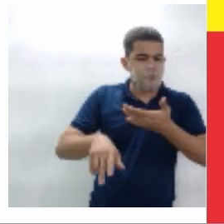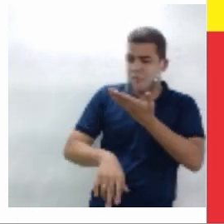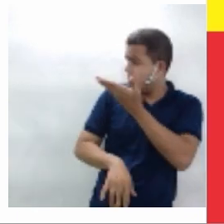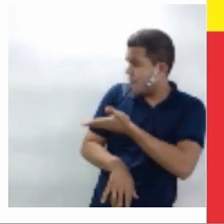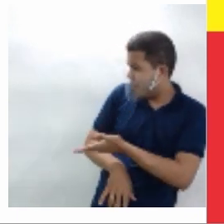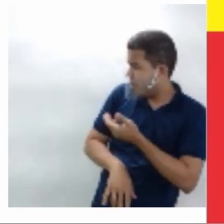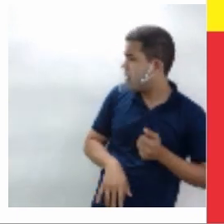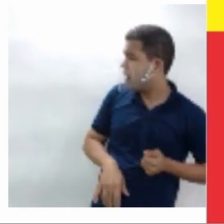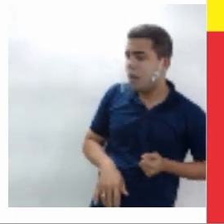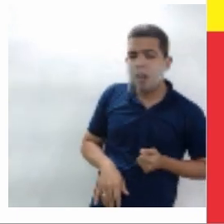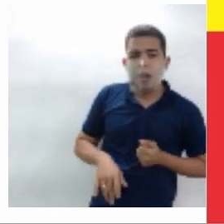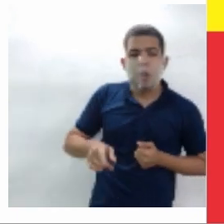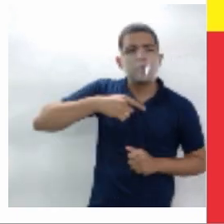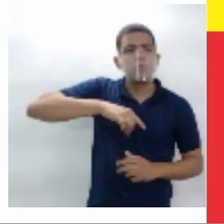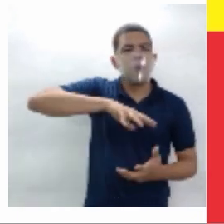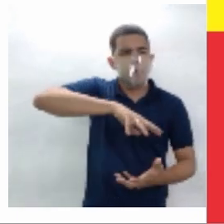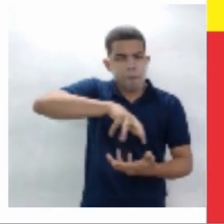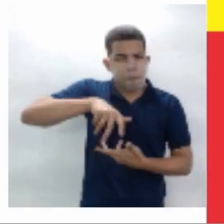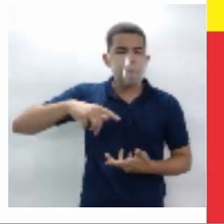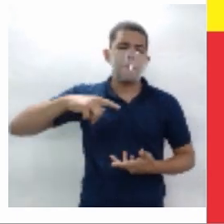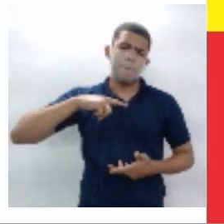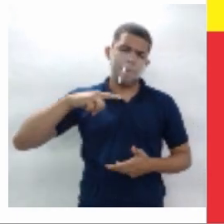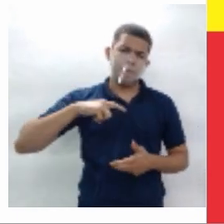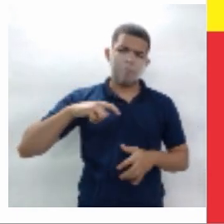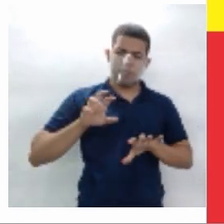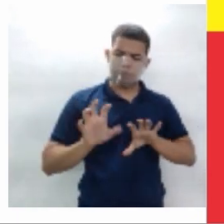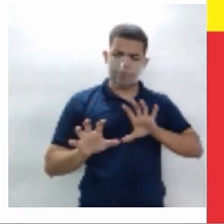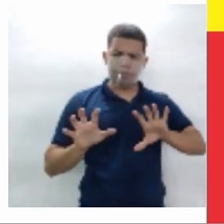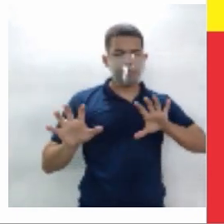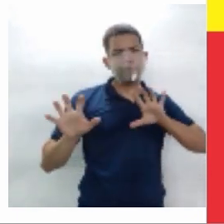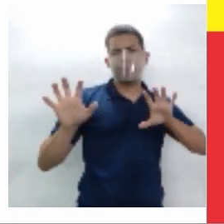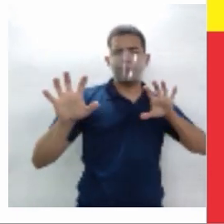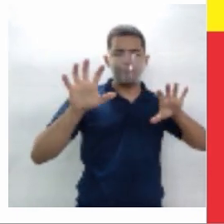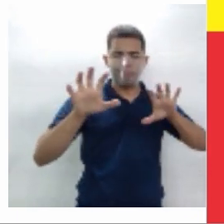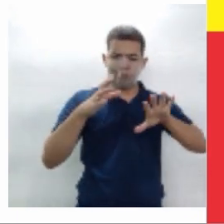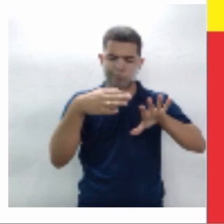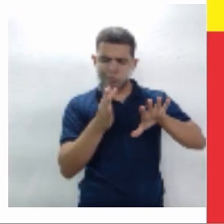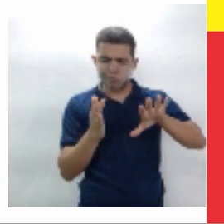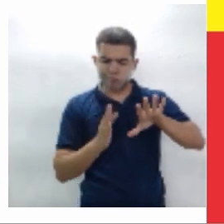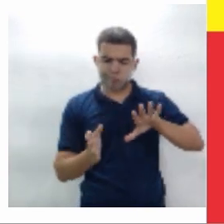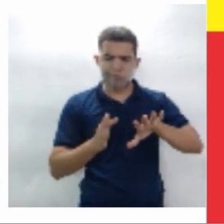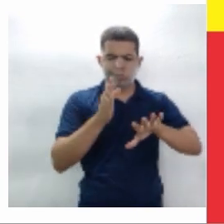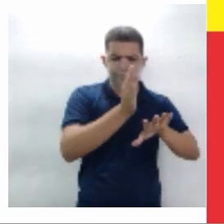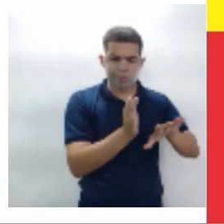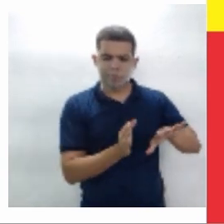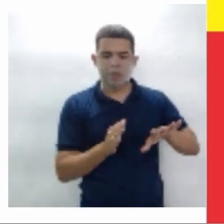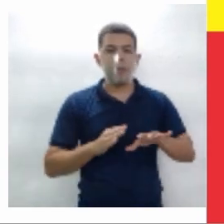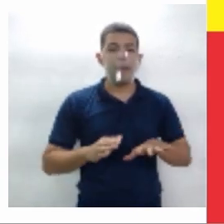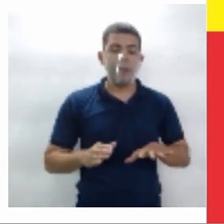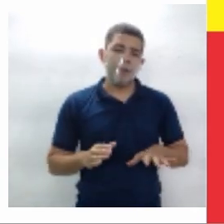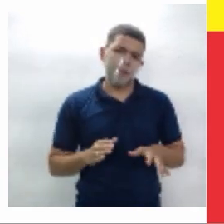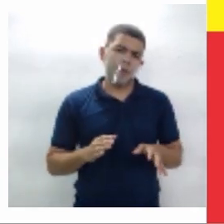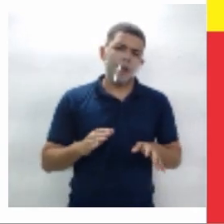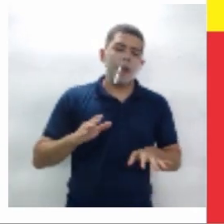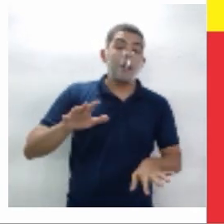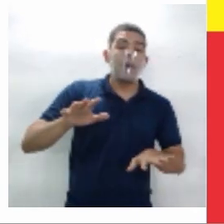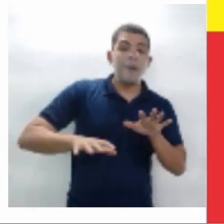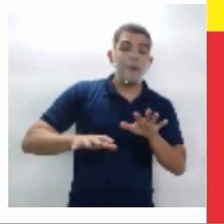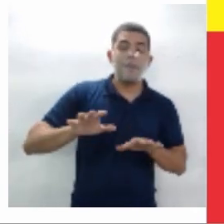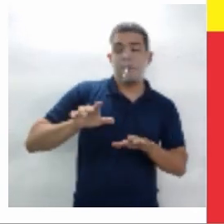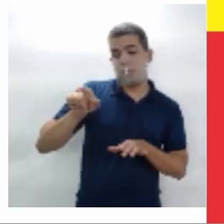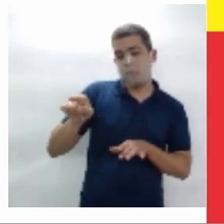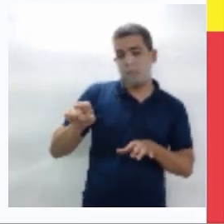nosso planeta existem as placas tectônicas que, ora, elas